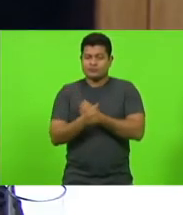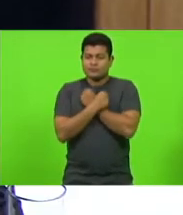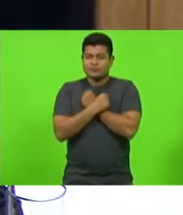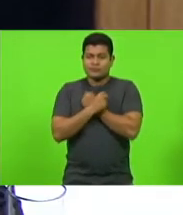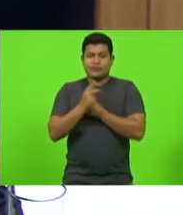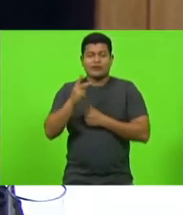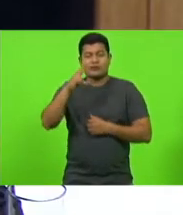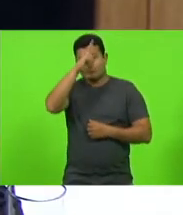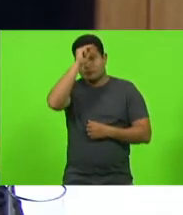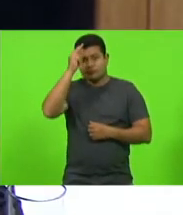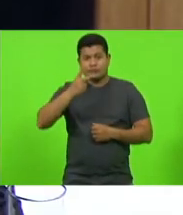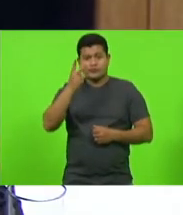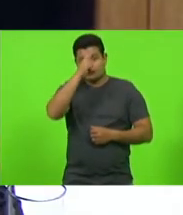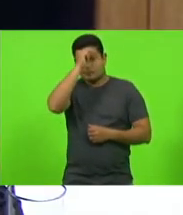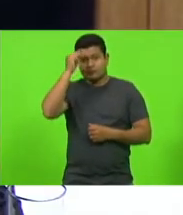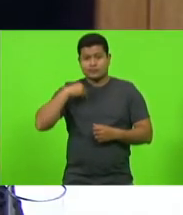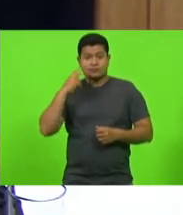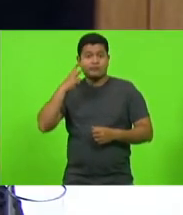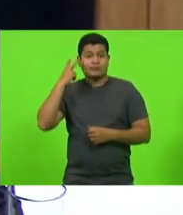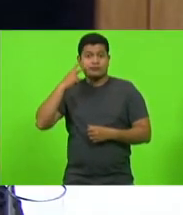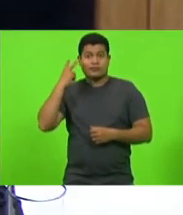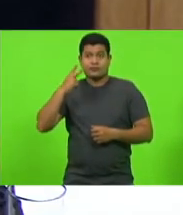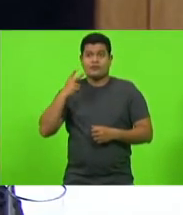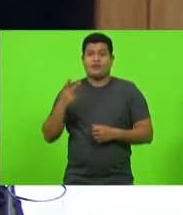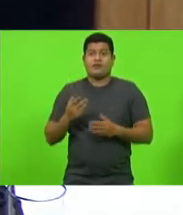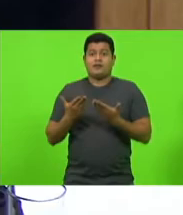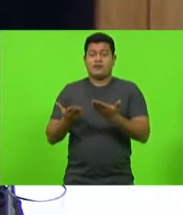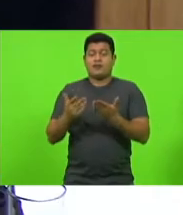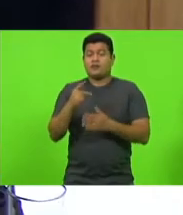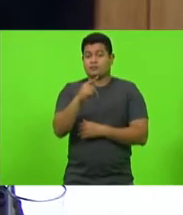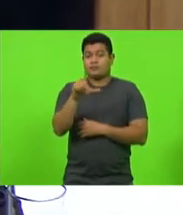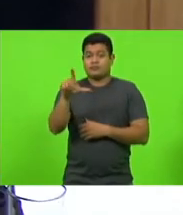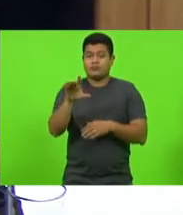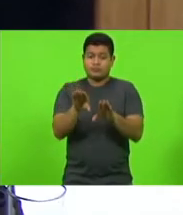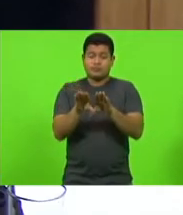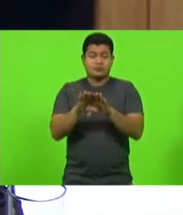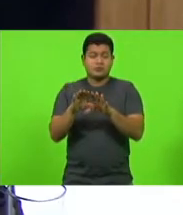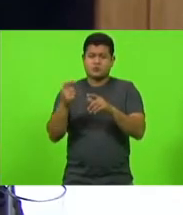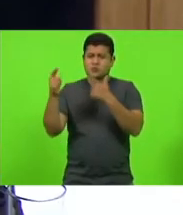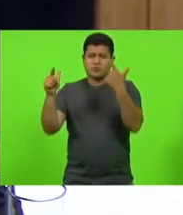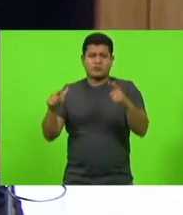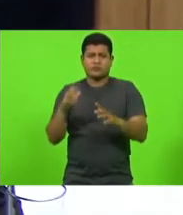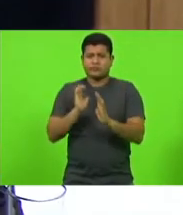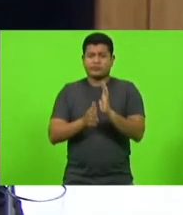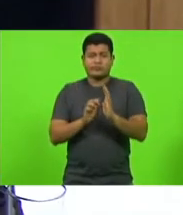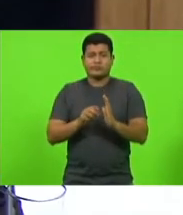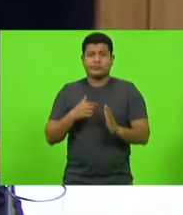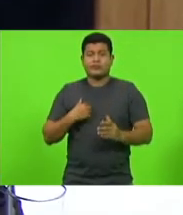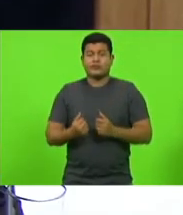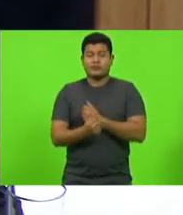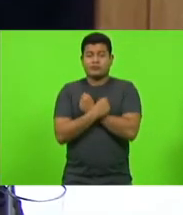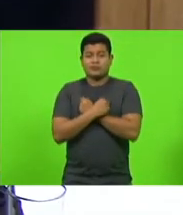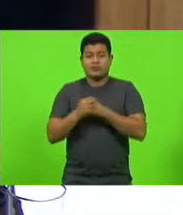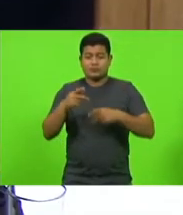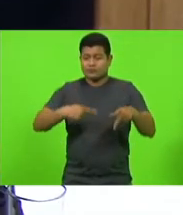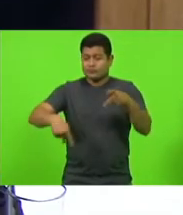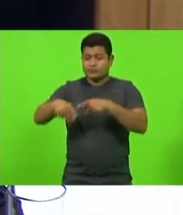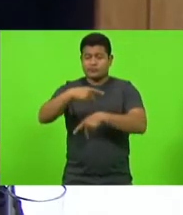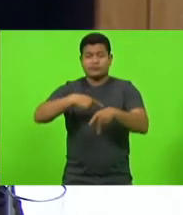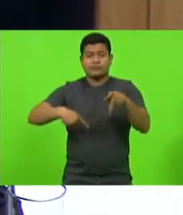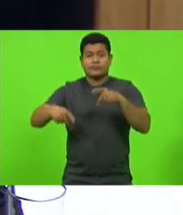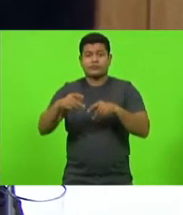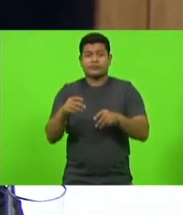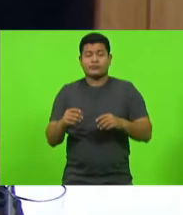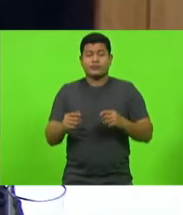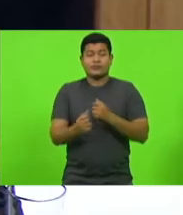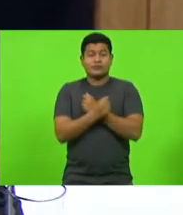Liberal e aos vereadores também que não são do Partido Liberal, a todo o povo. Quero mandar um abraço especial também